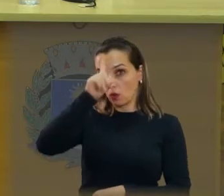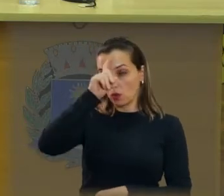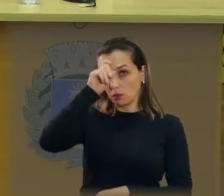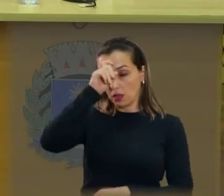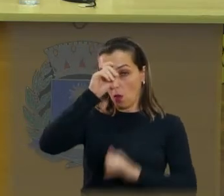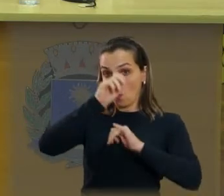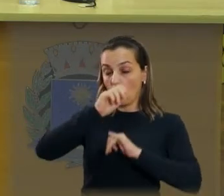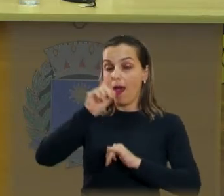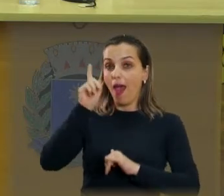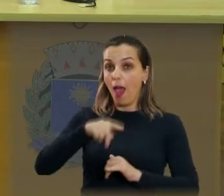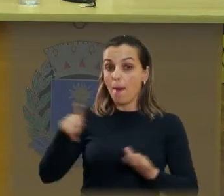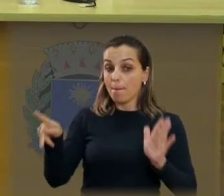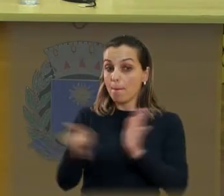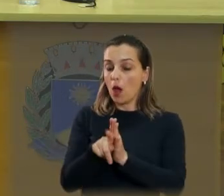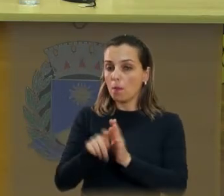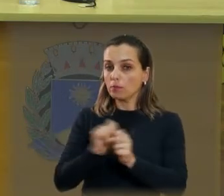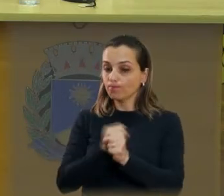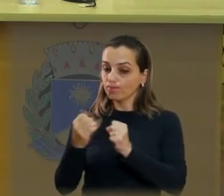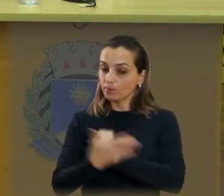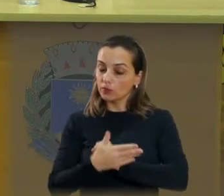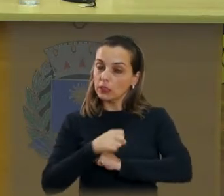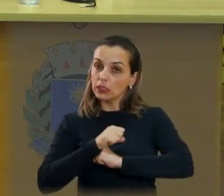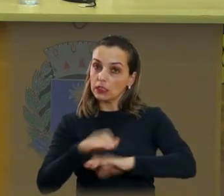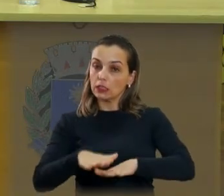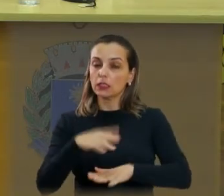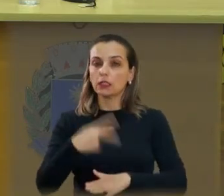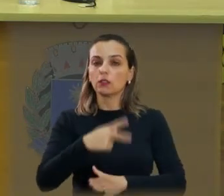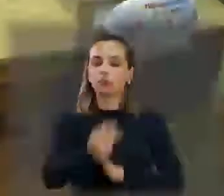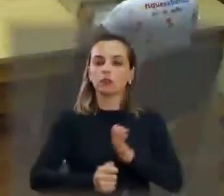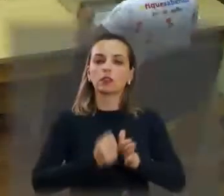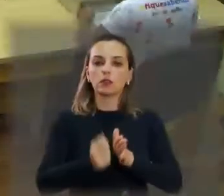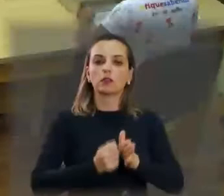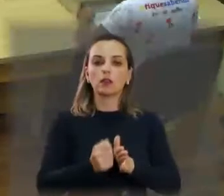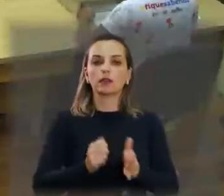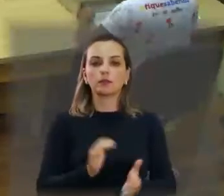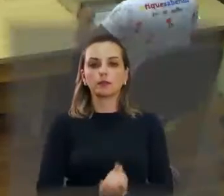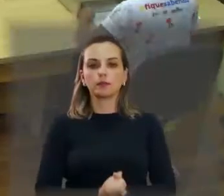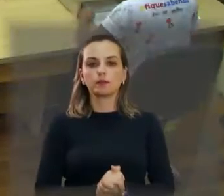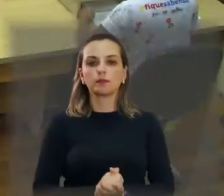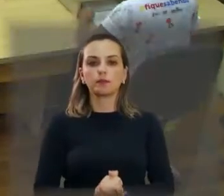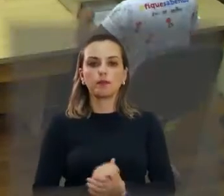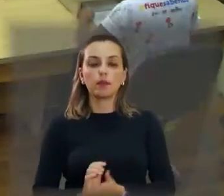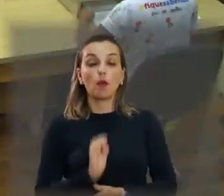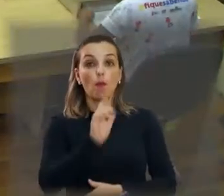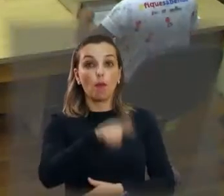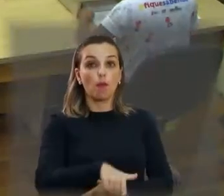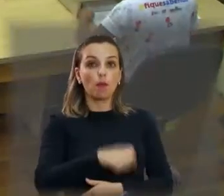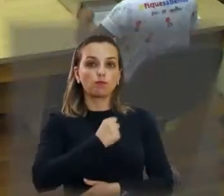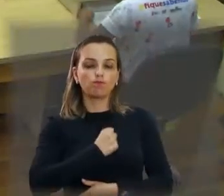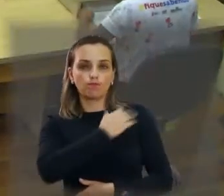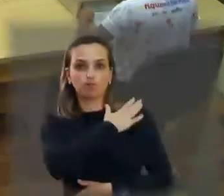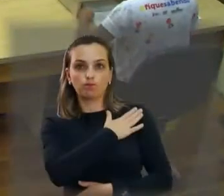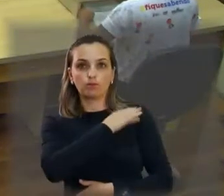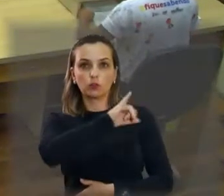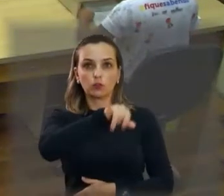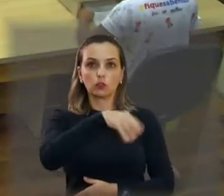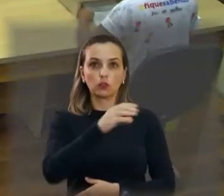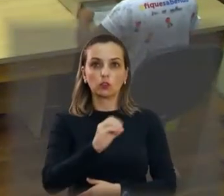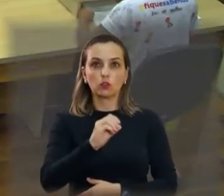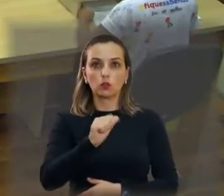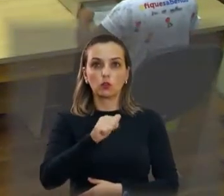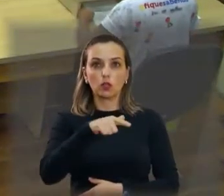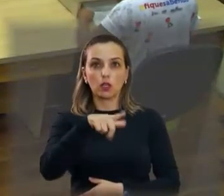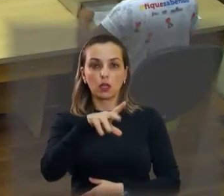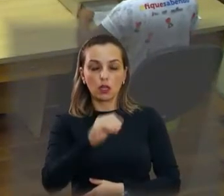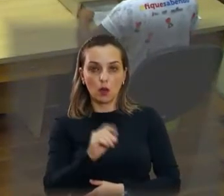de Campanha, que também está no combate ao Covid-19 neste momento. Logo em seguida, nosso coronel João Alberto, falando um pouquinho sobre